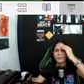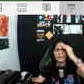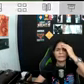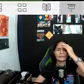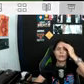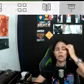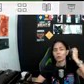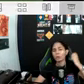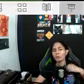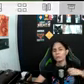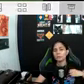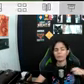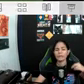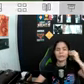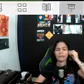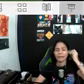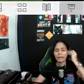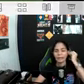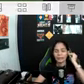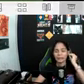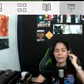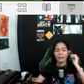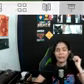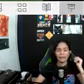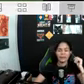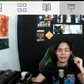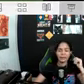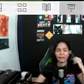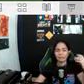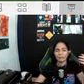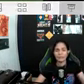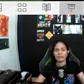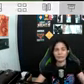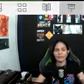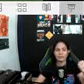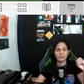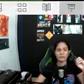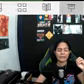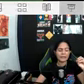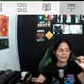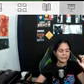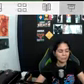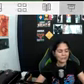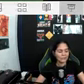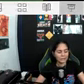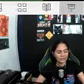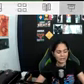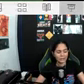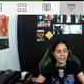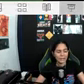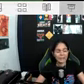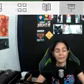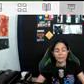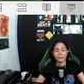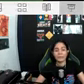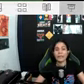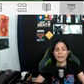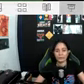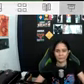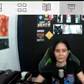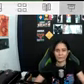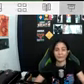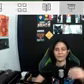dor de cabeça, todo dia no final da tarde, minha cabeça começa a doer, né? Começa a latejar, e aí